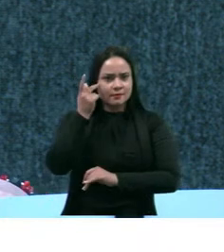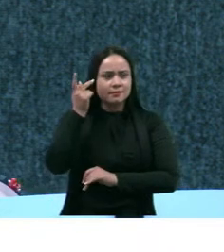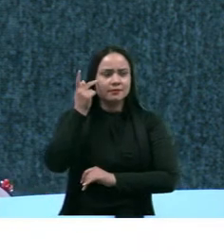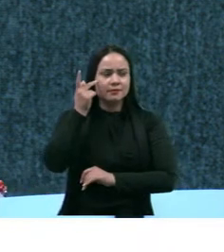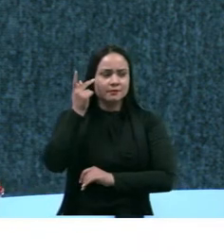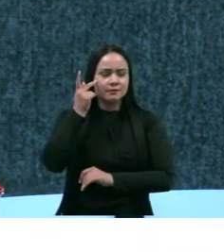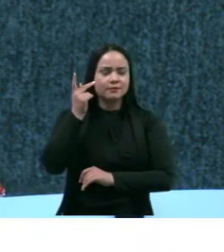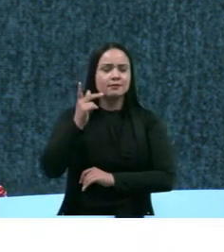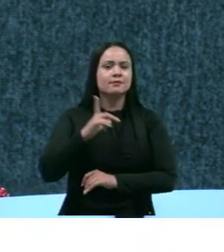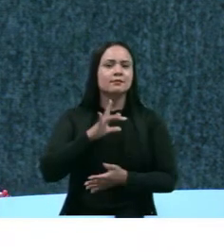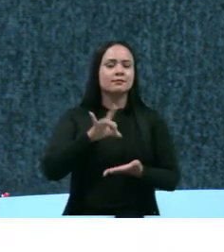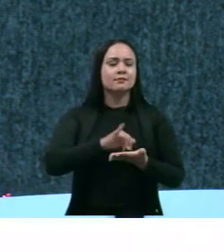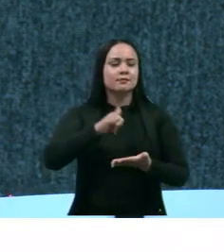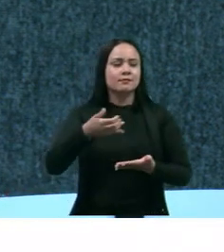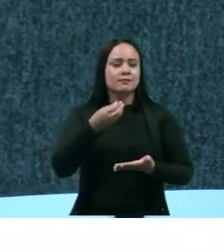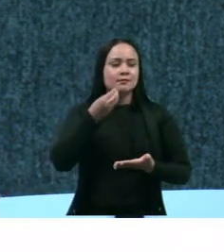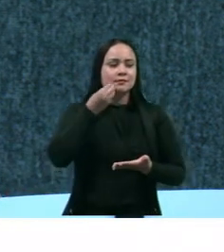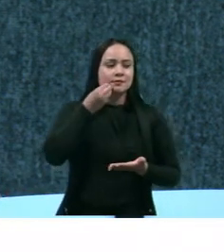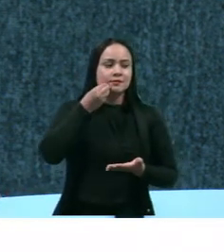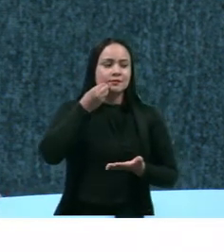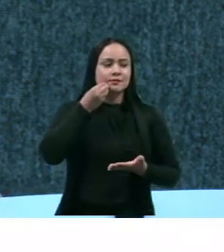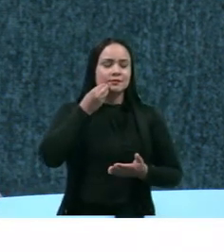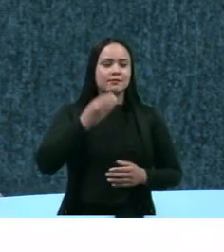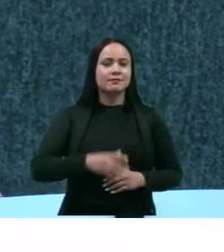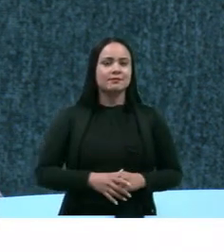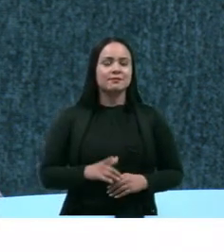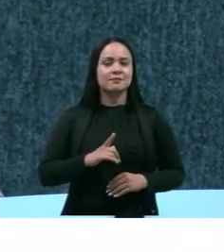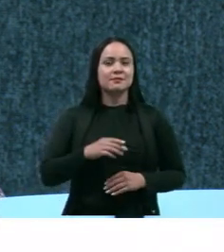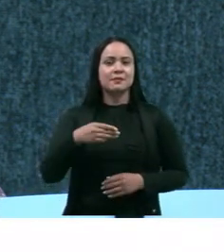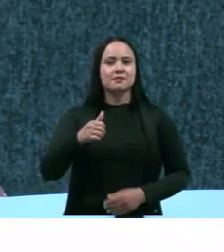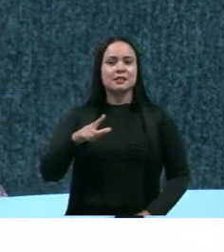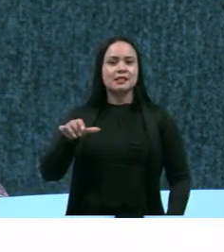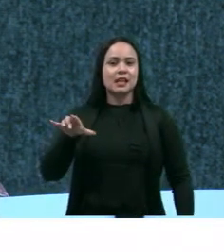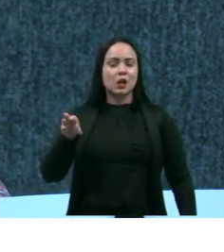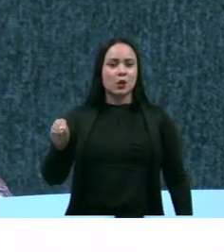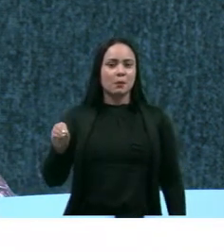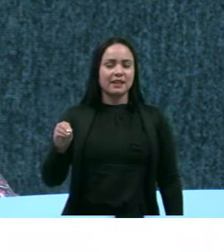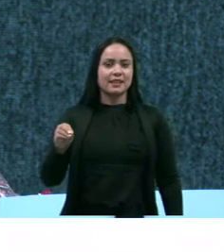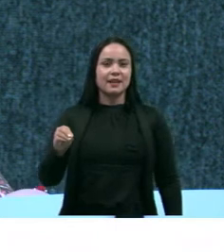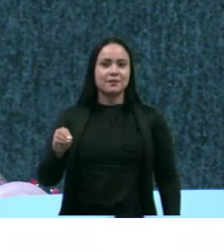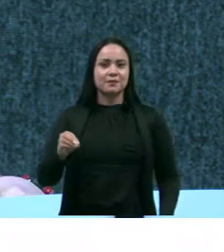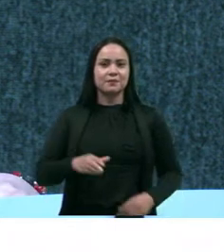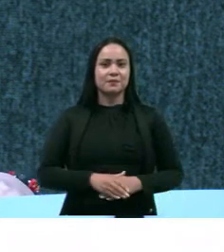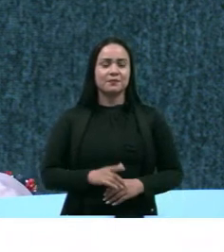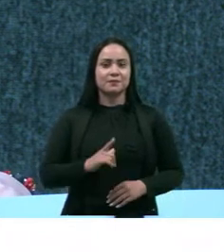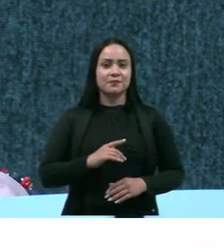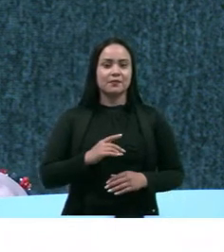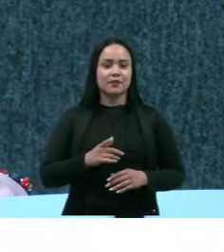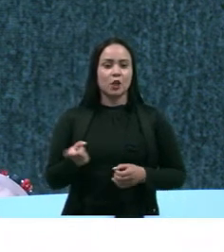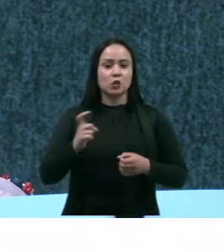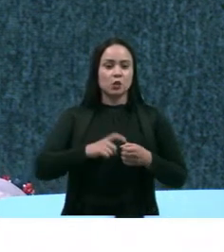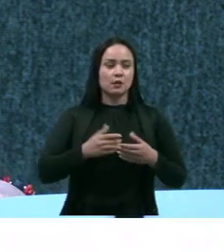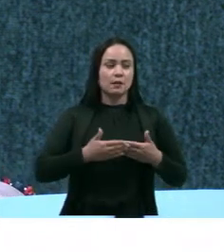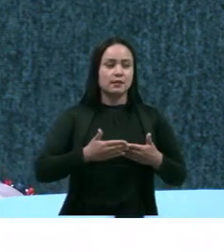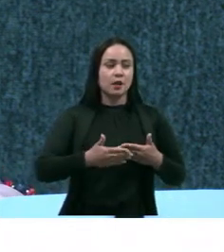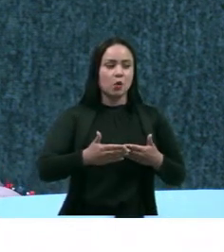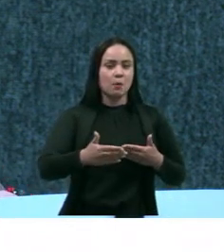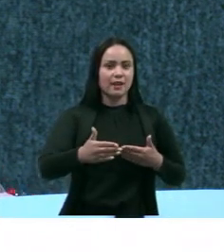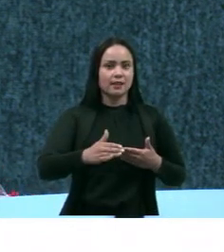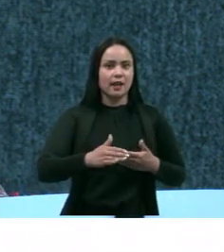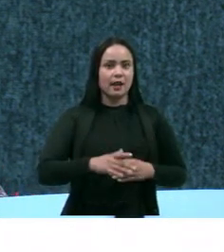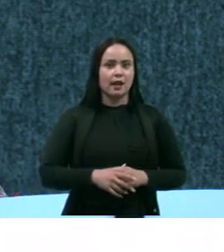proceda o imediato reaproveitamento do magistrado Marcelo Rolando Neto, com retorno gradual e adaptativo às